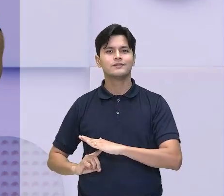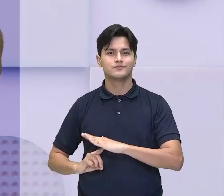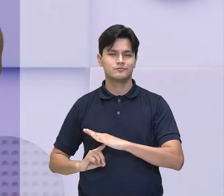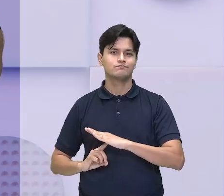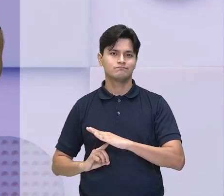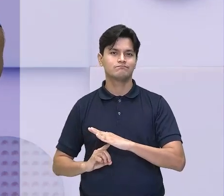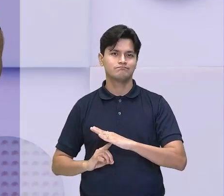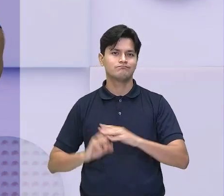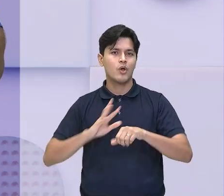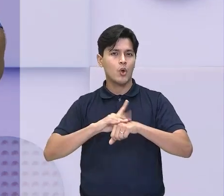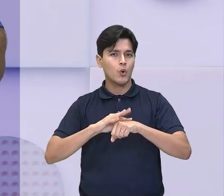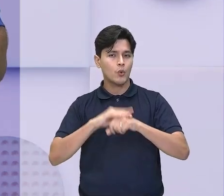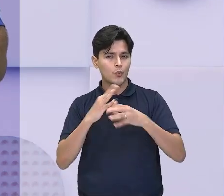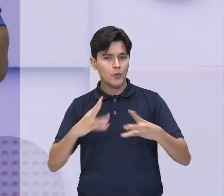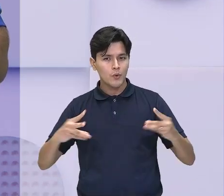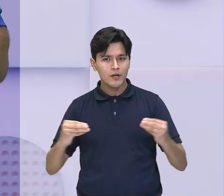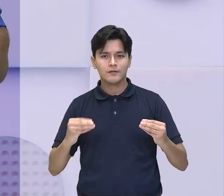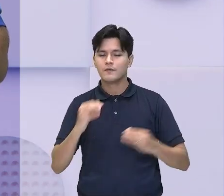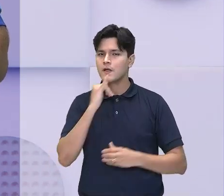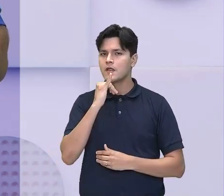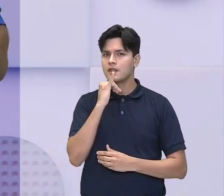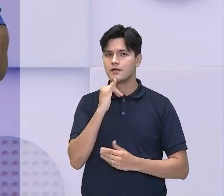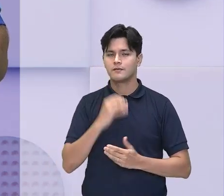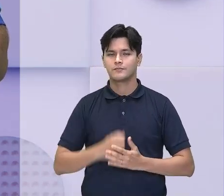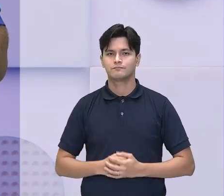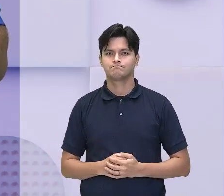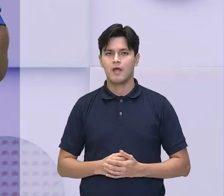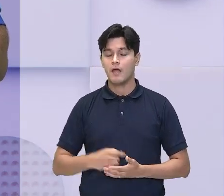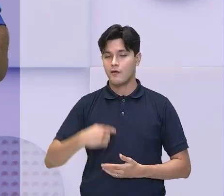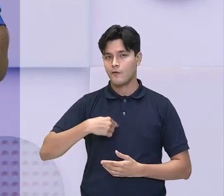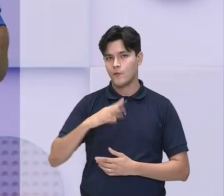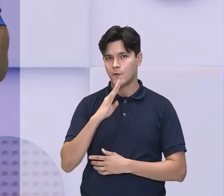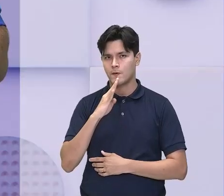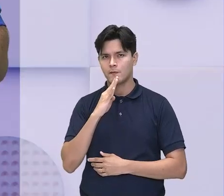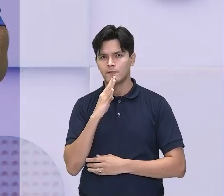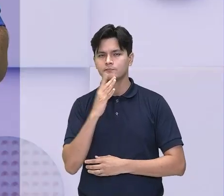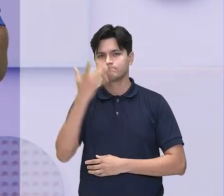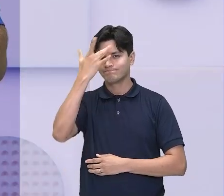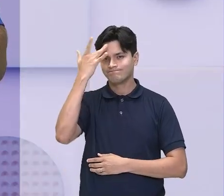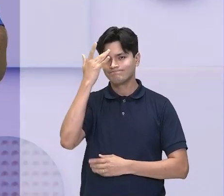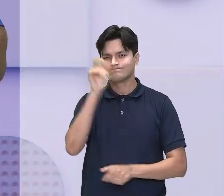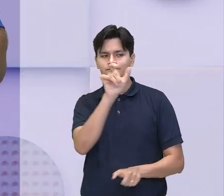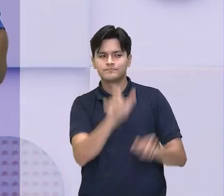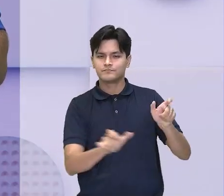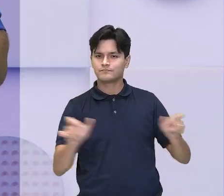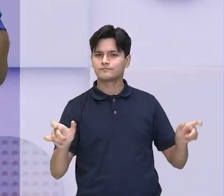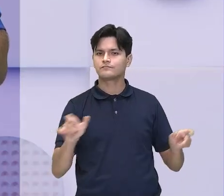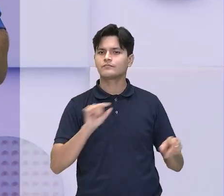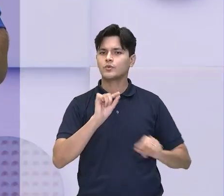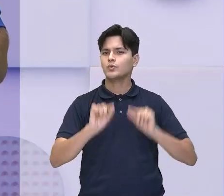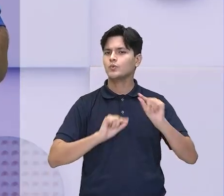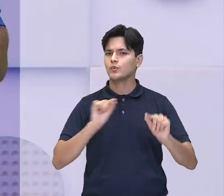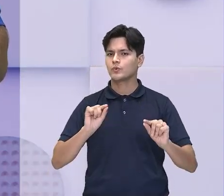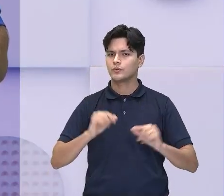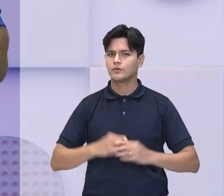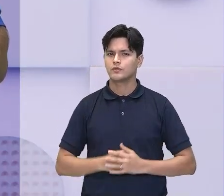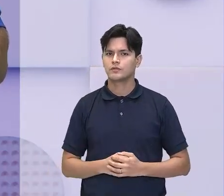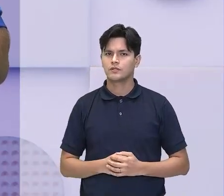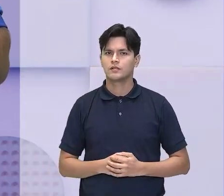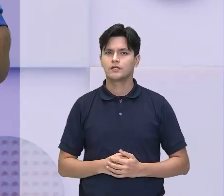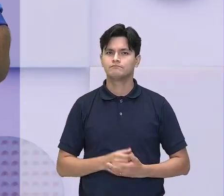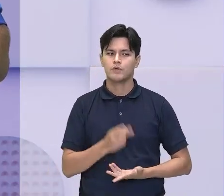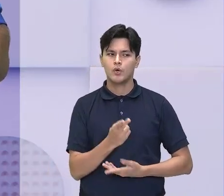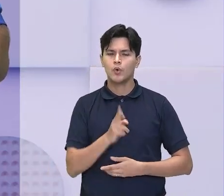Eu conheço pessoas que, a partir daquela leitura dos